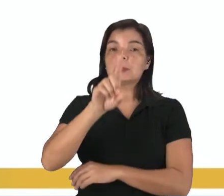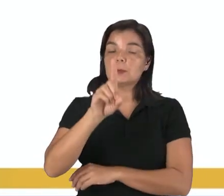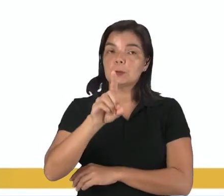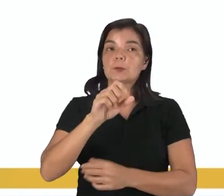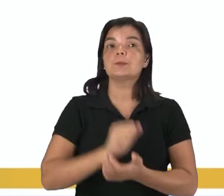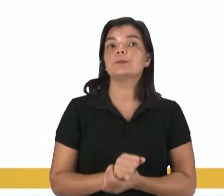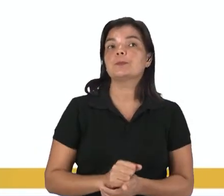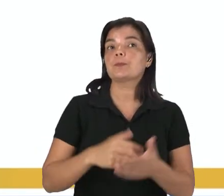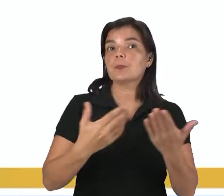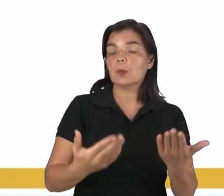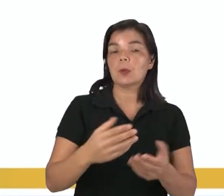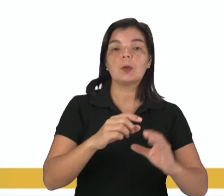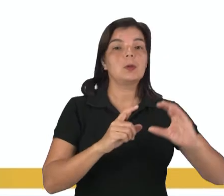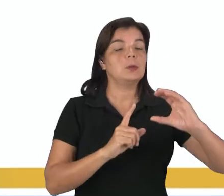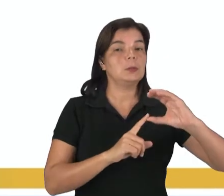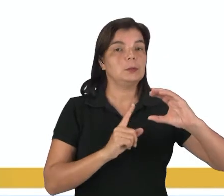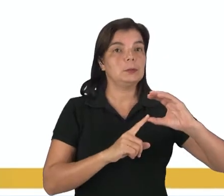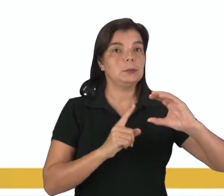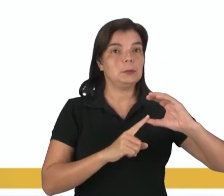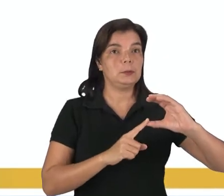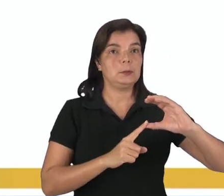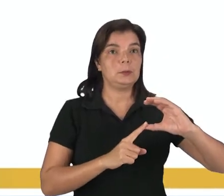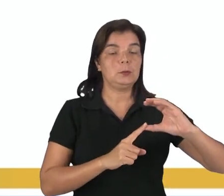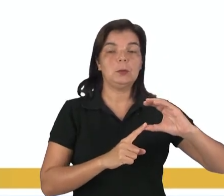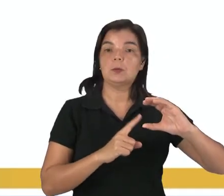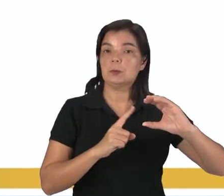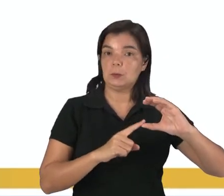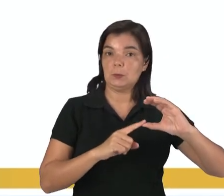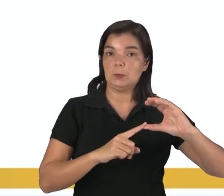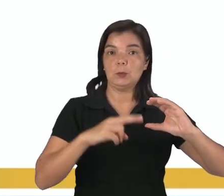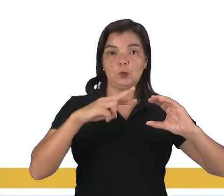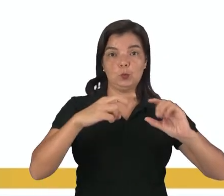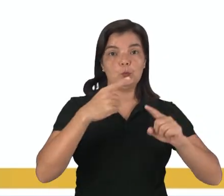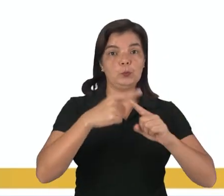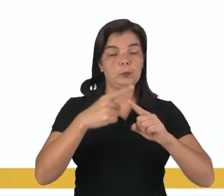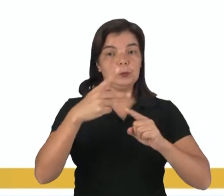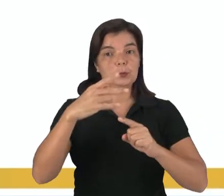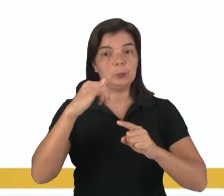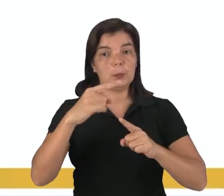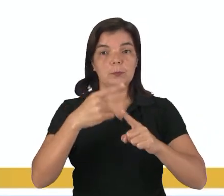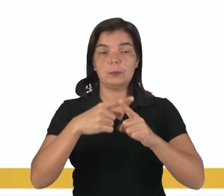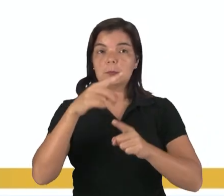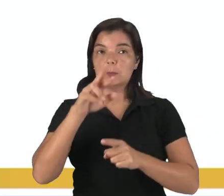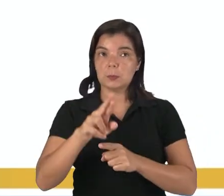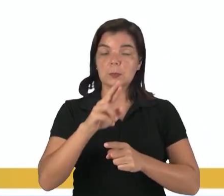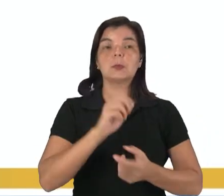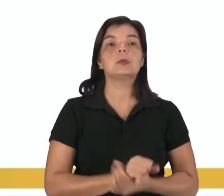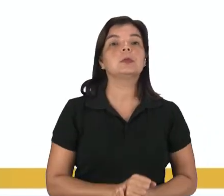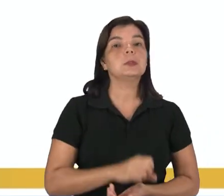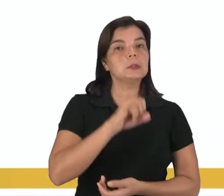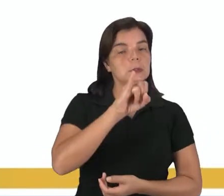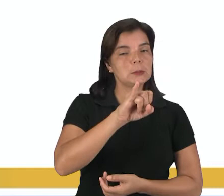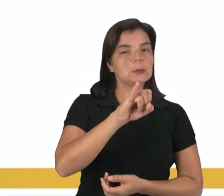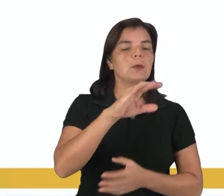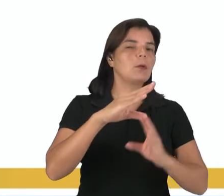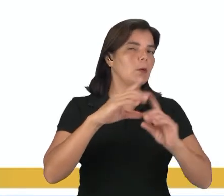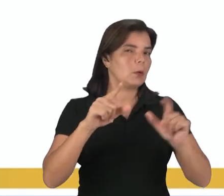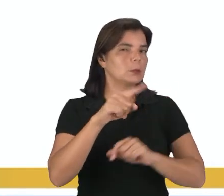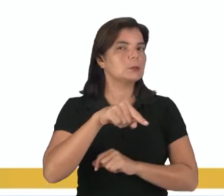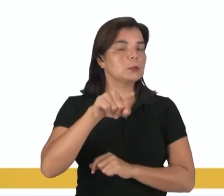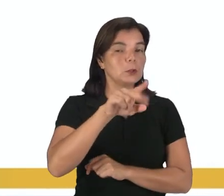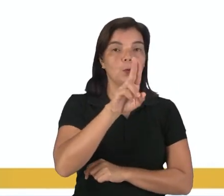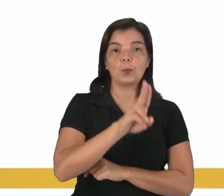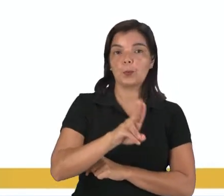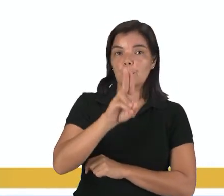do diâmetro sendo assim se o comprimento é igual a duas vezes pi vezes o raio se você é